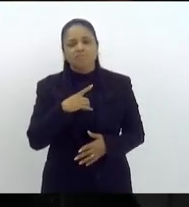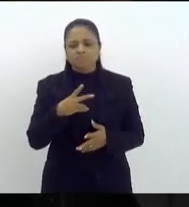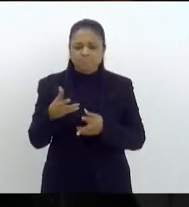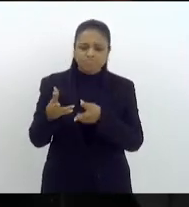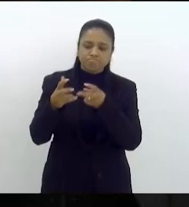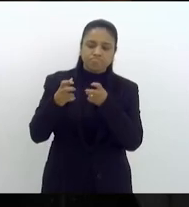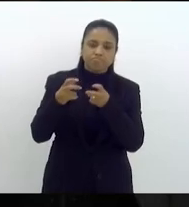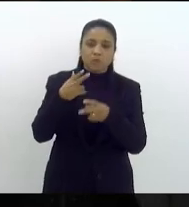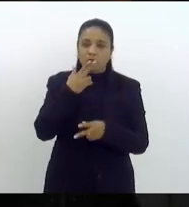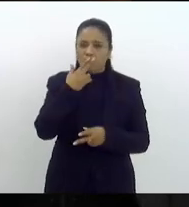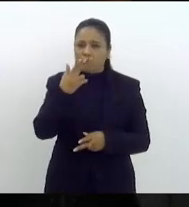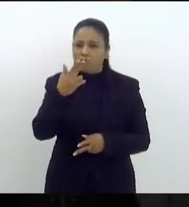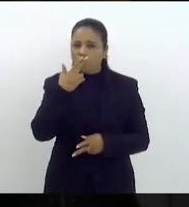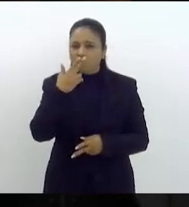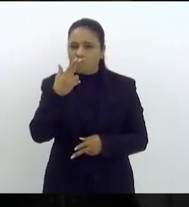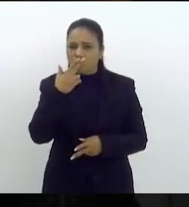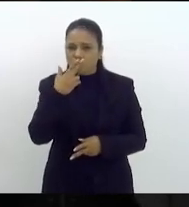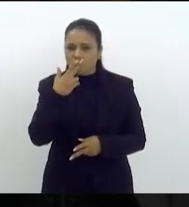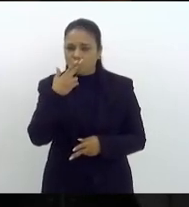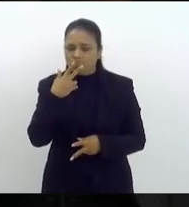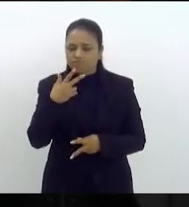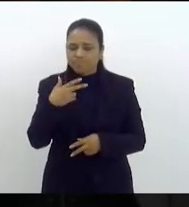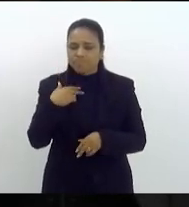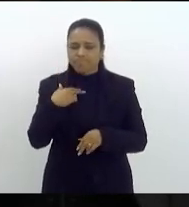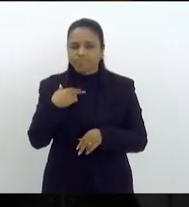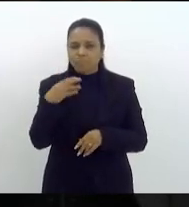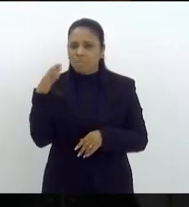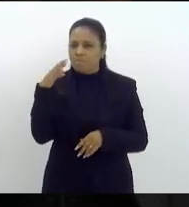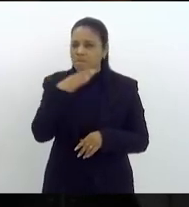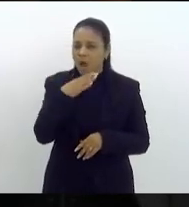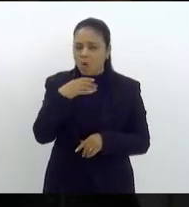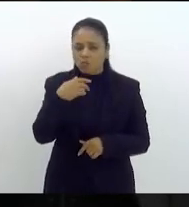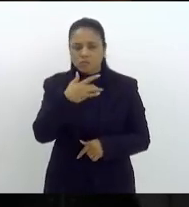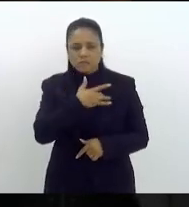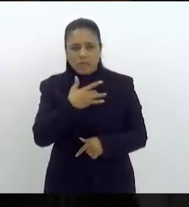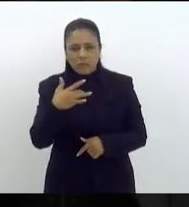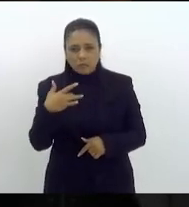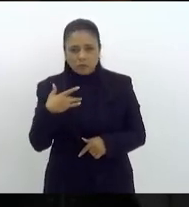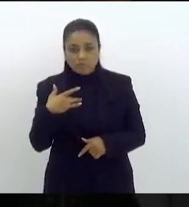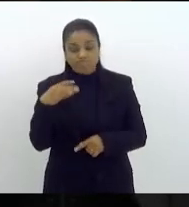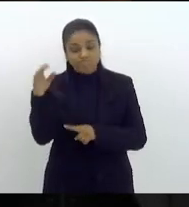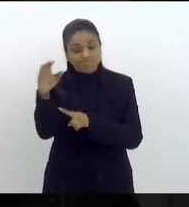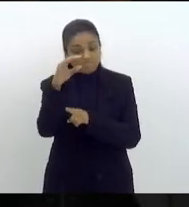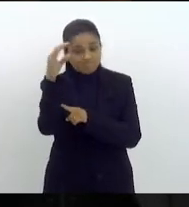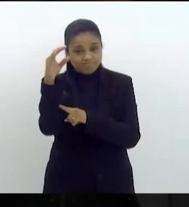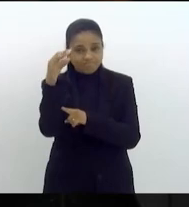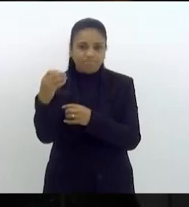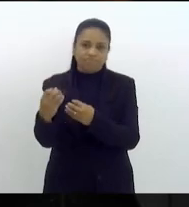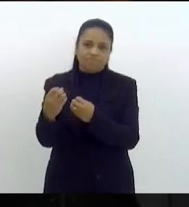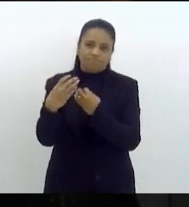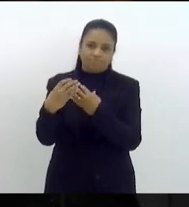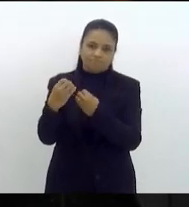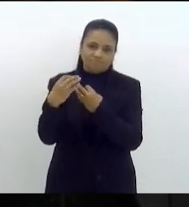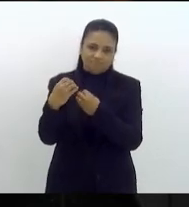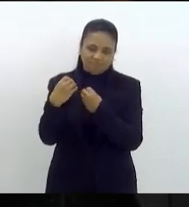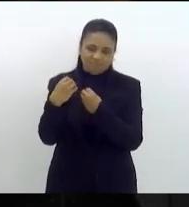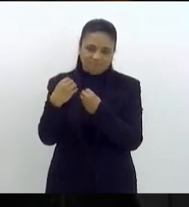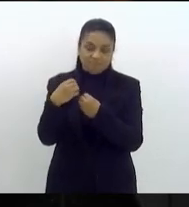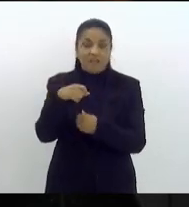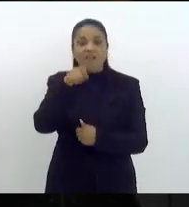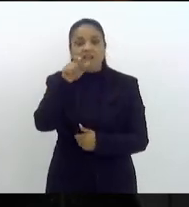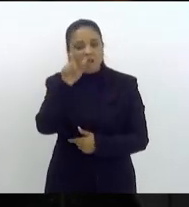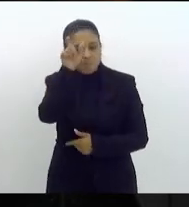faz um imenso mal para saúde e foi a ciência que me ensinou Quem fuma